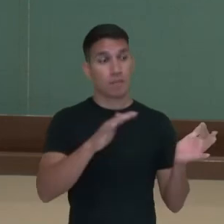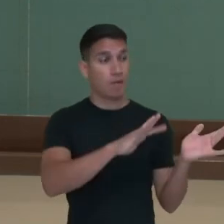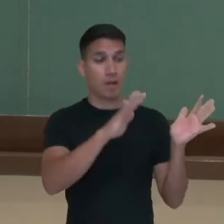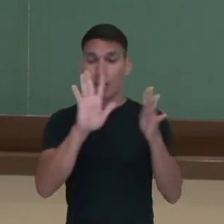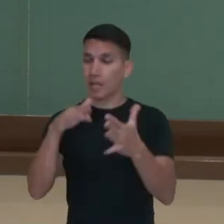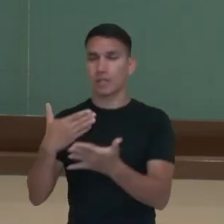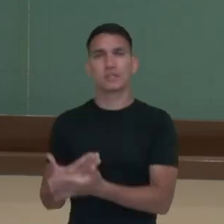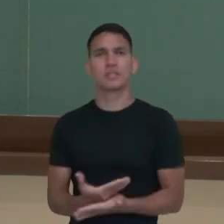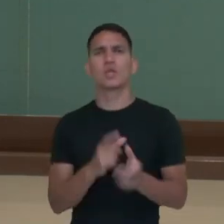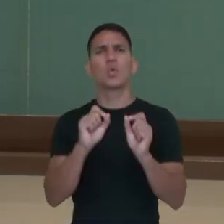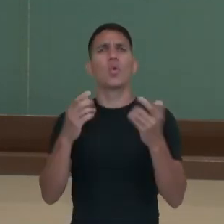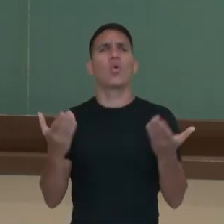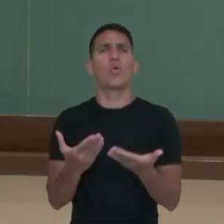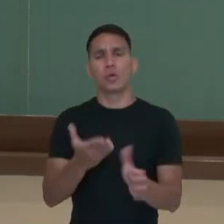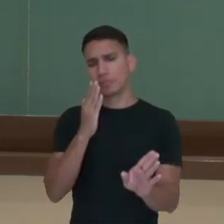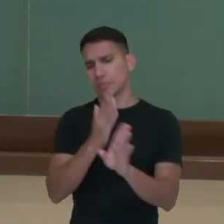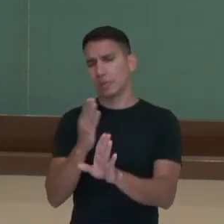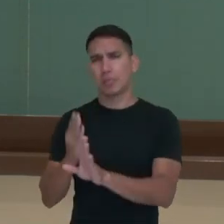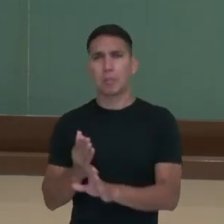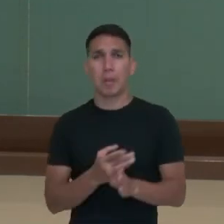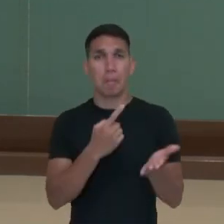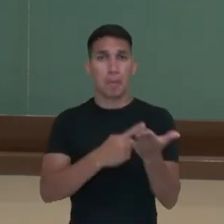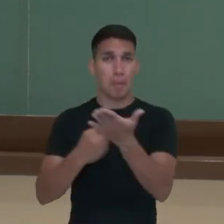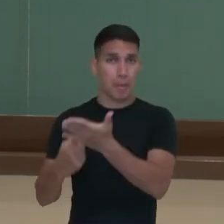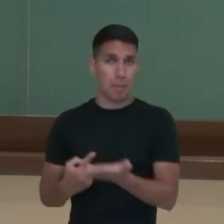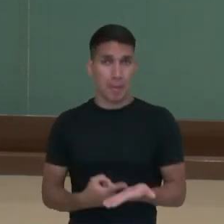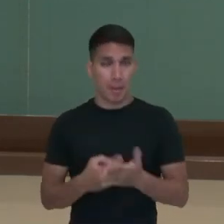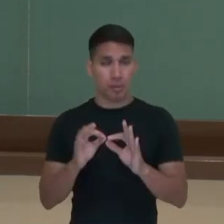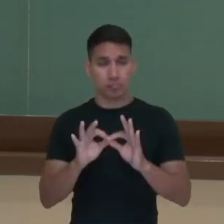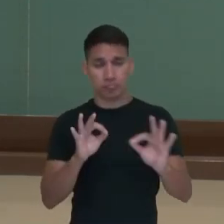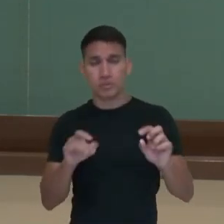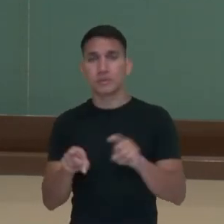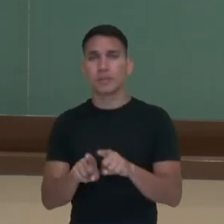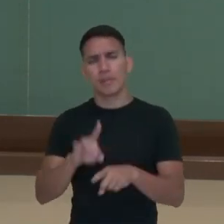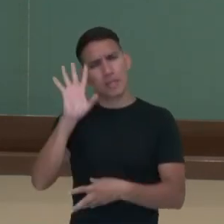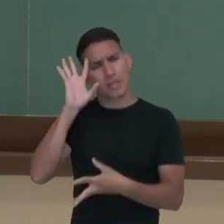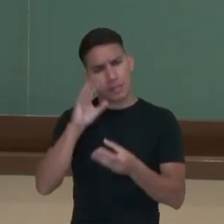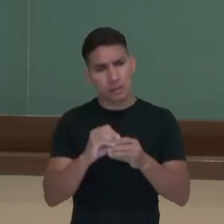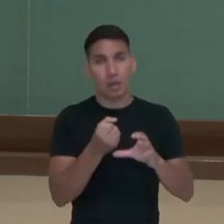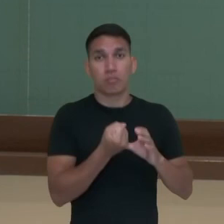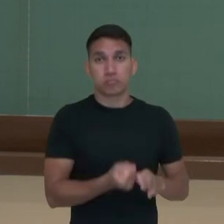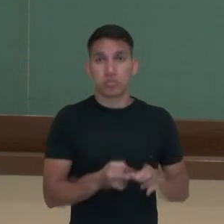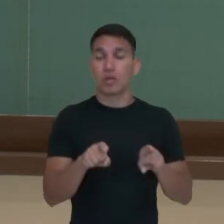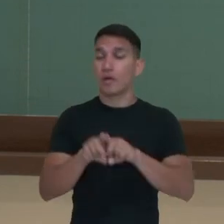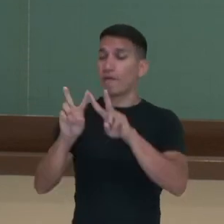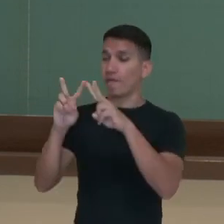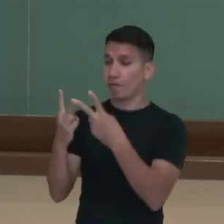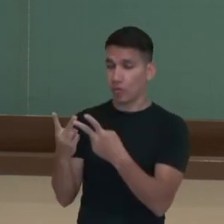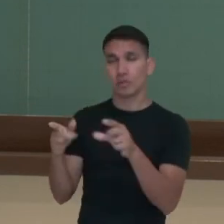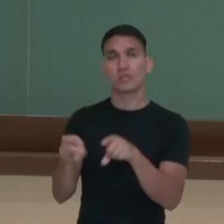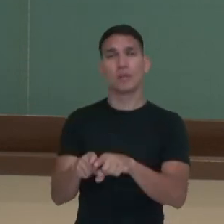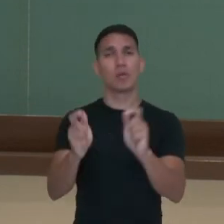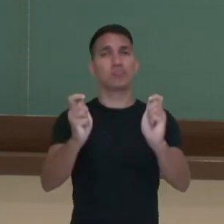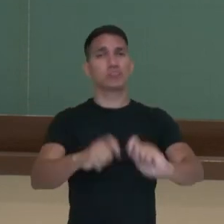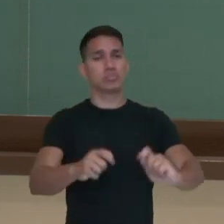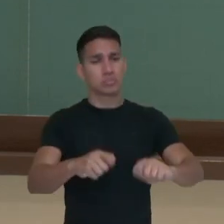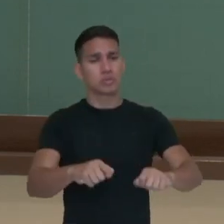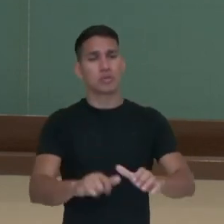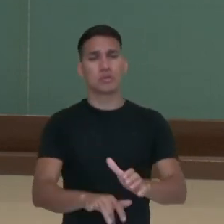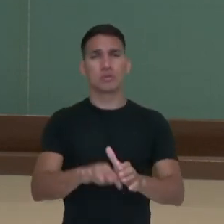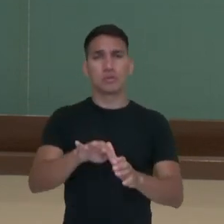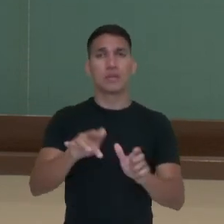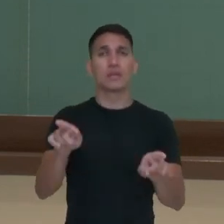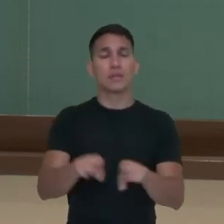aula? Identificamos unidades de medida, entendemos o que é massa, compreendemos o volume e a capacidade,